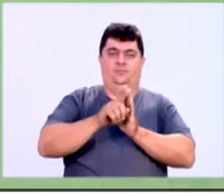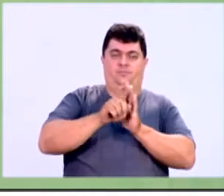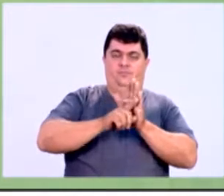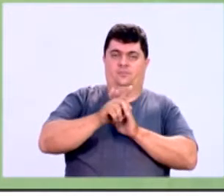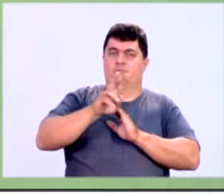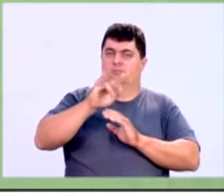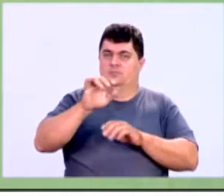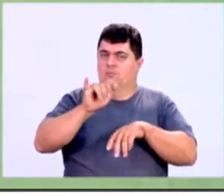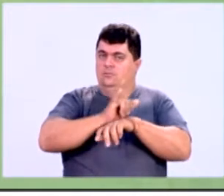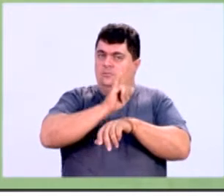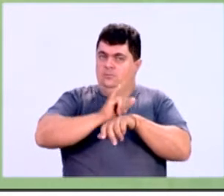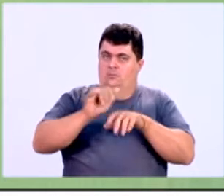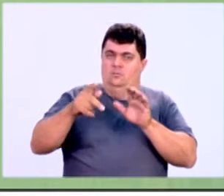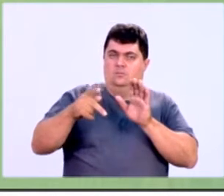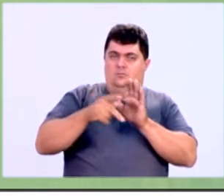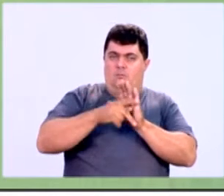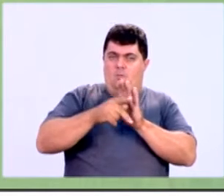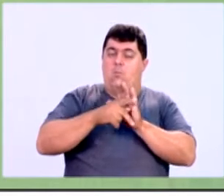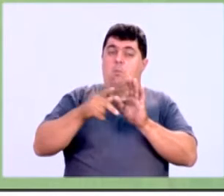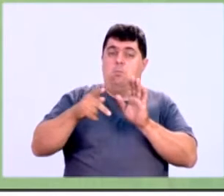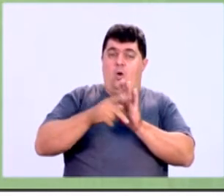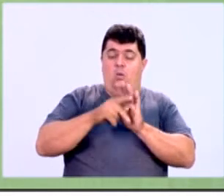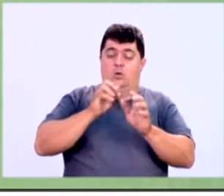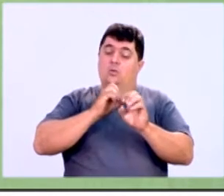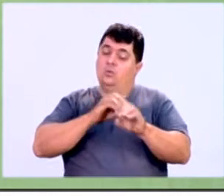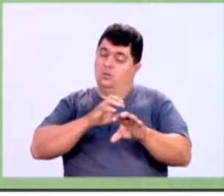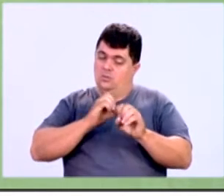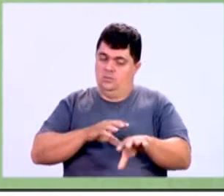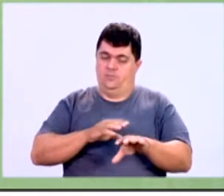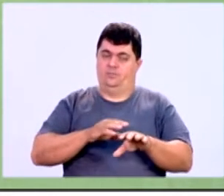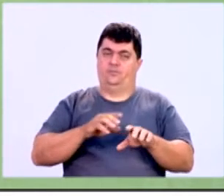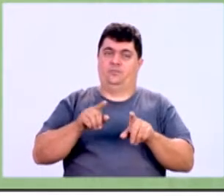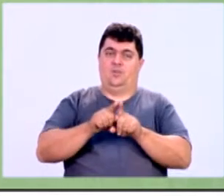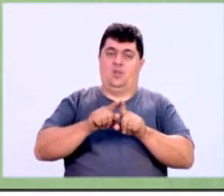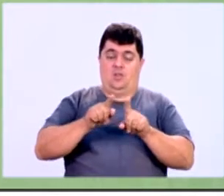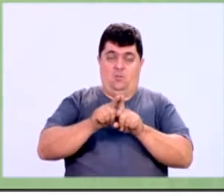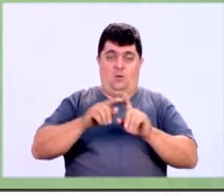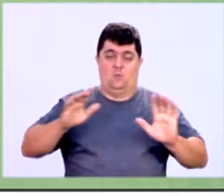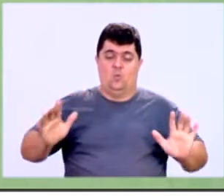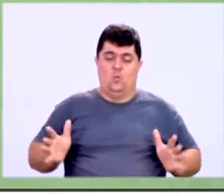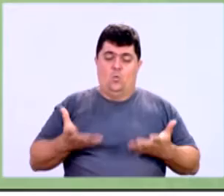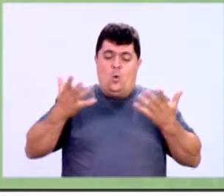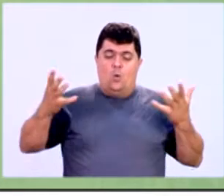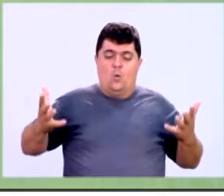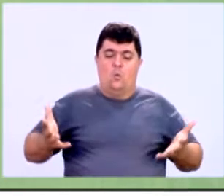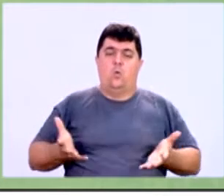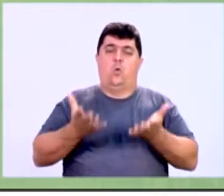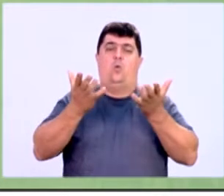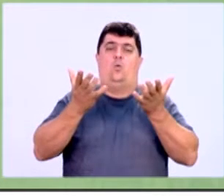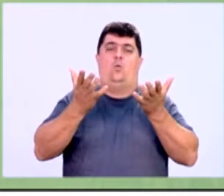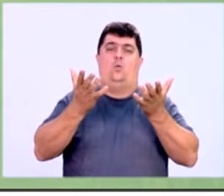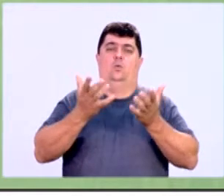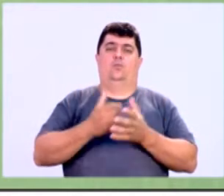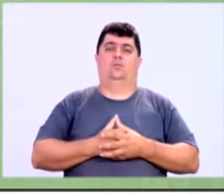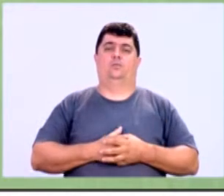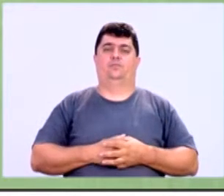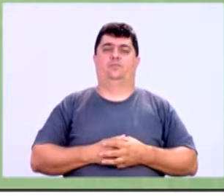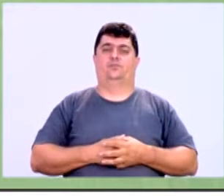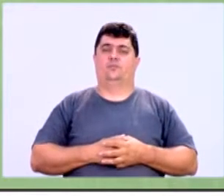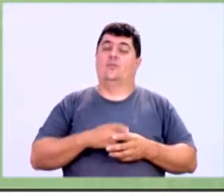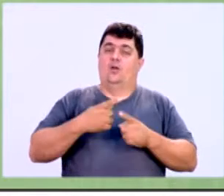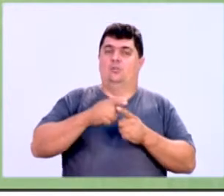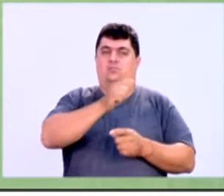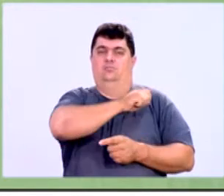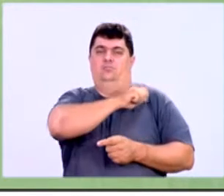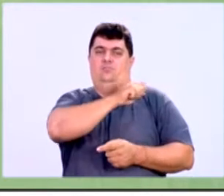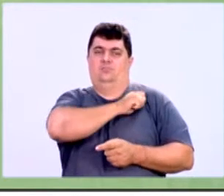uma estratégia didática, né, motivacional, né, porque o aluno, ele